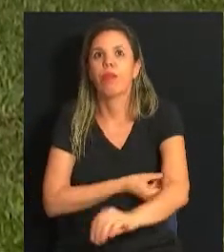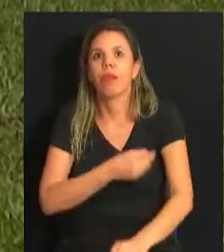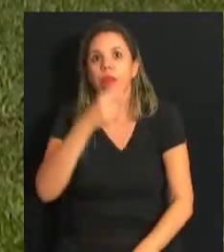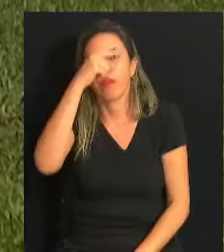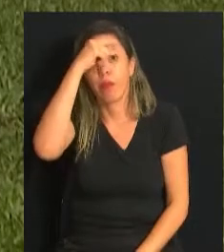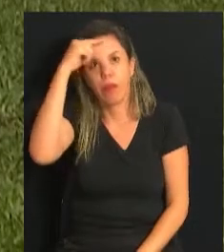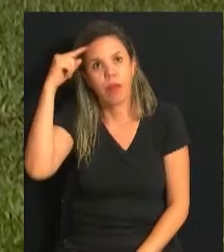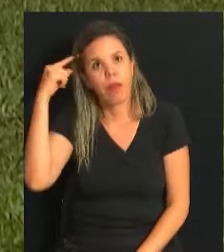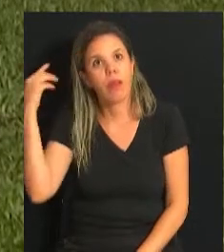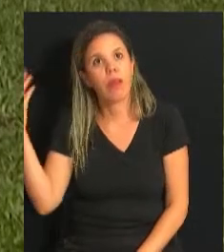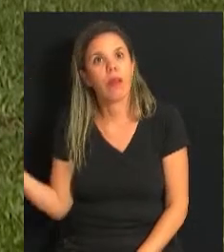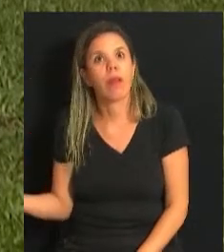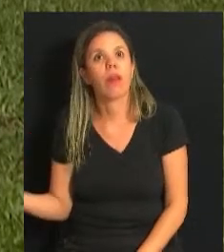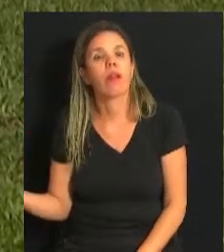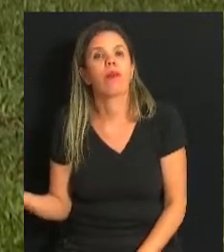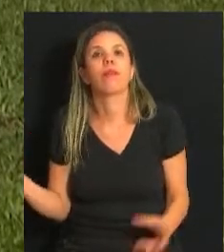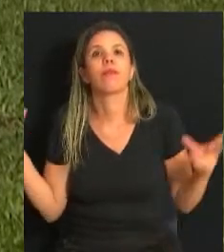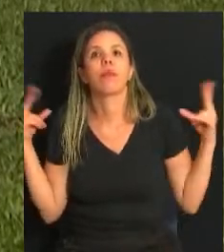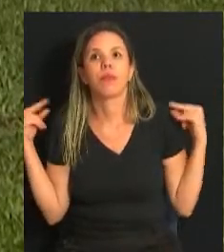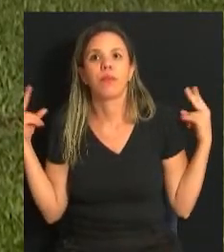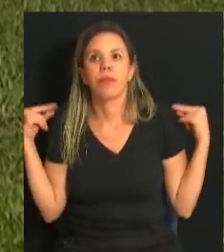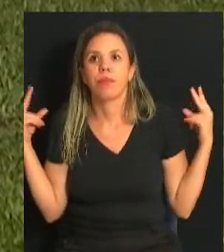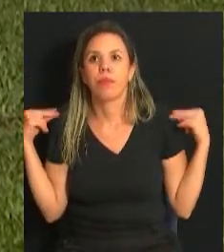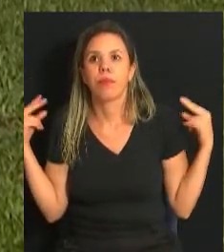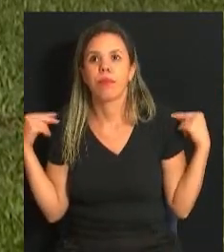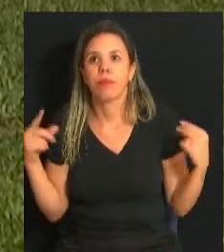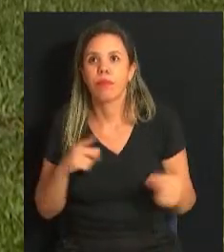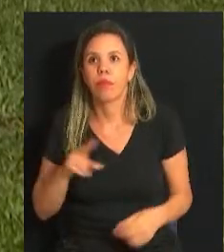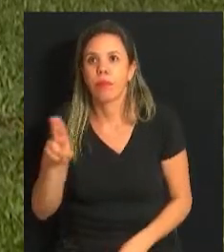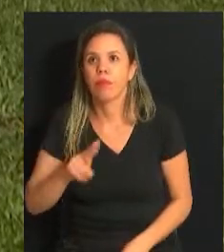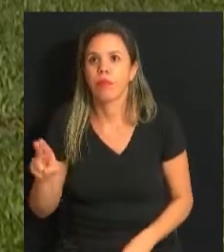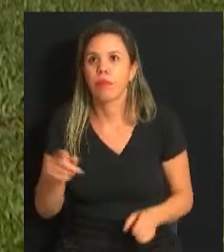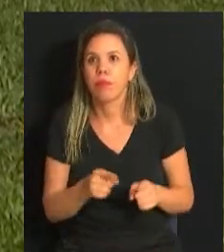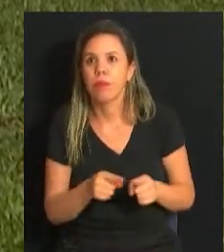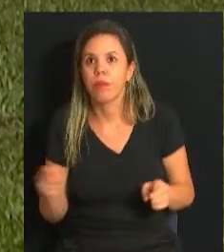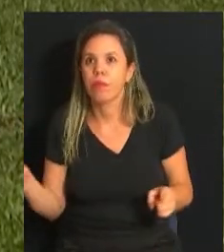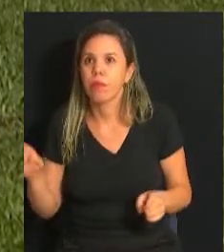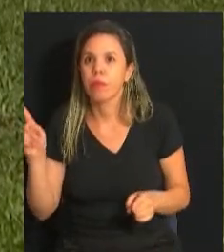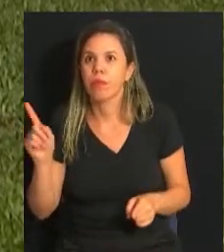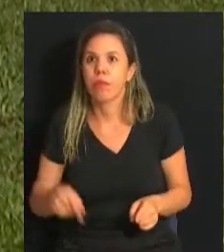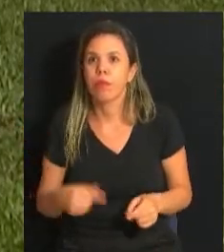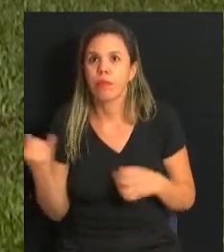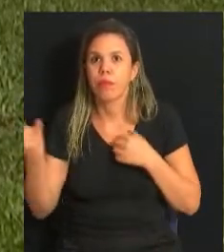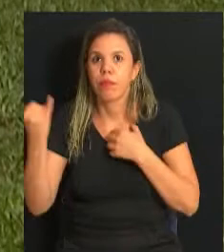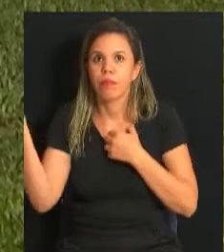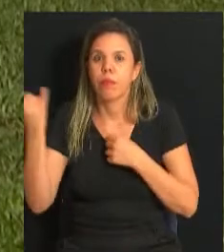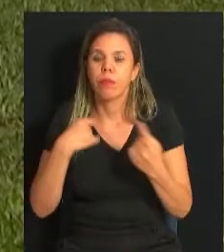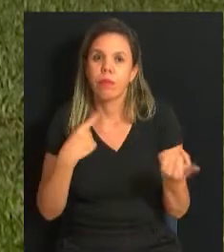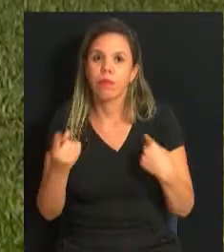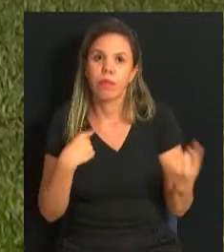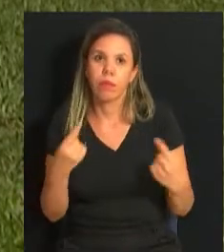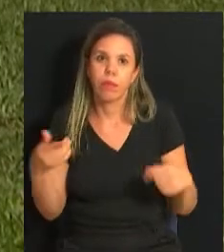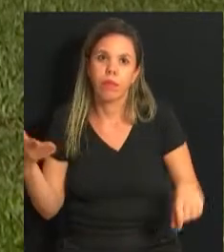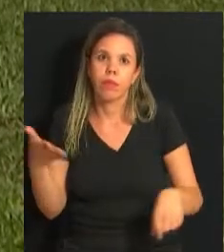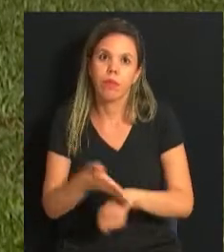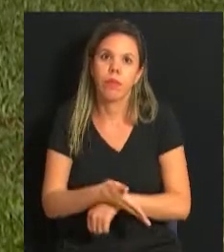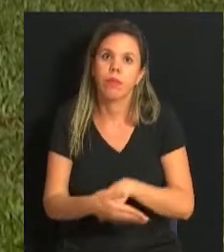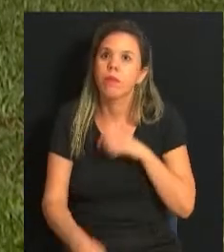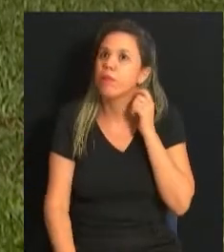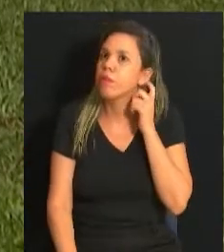sangue motores que utilizam esse três que é uma importante via de acesso